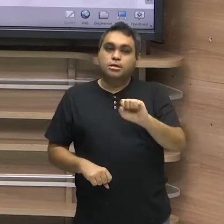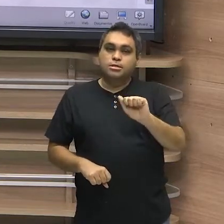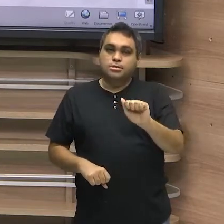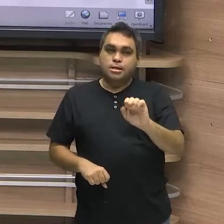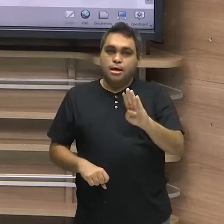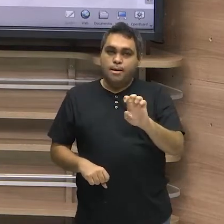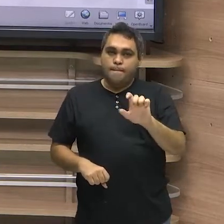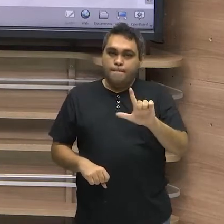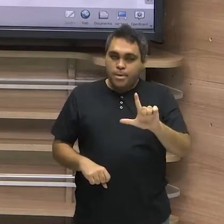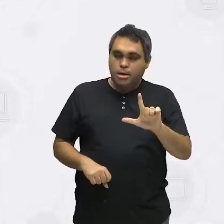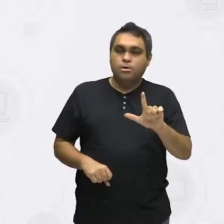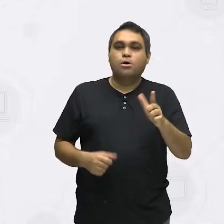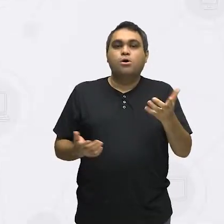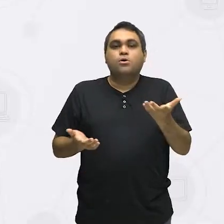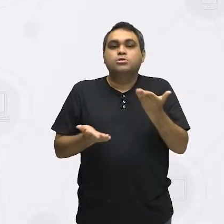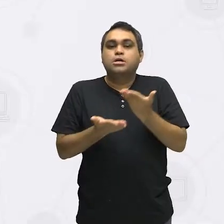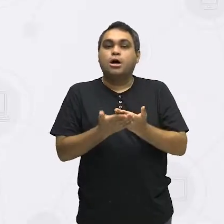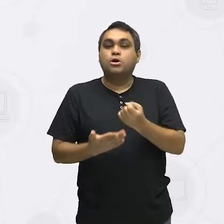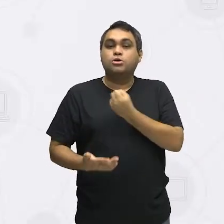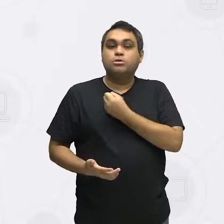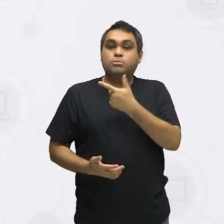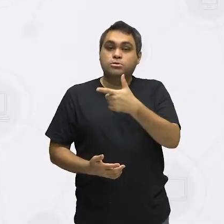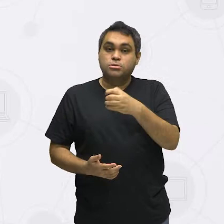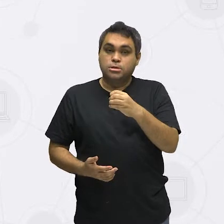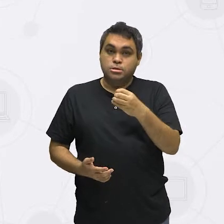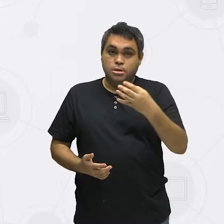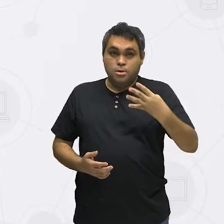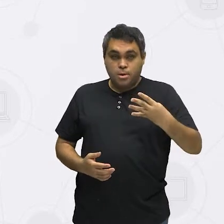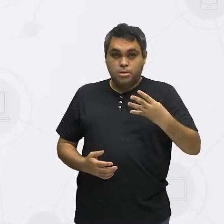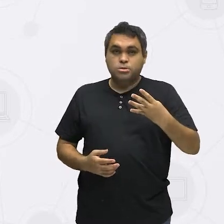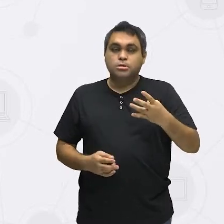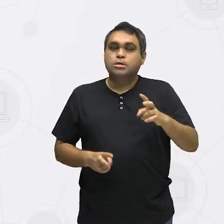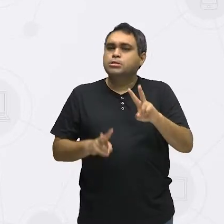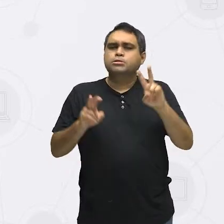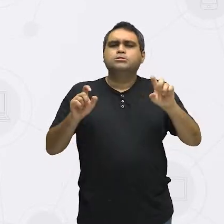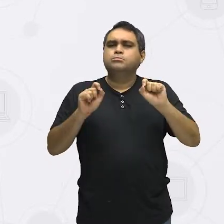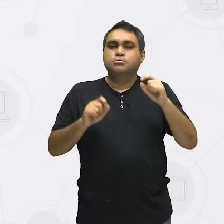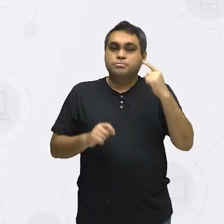para a nossa aula 204 de História. Vamos falar sobre